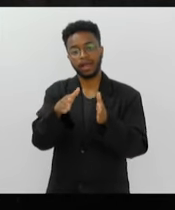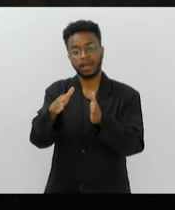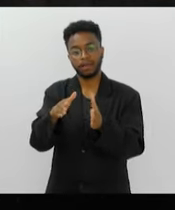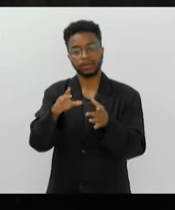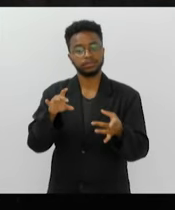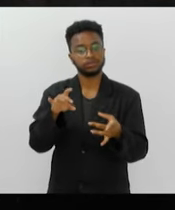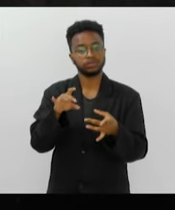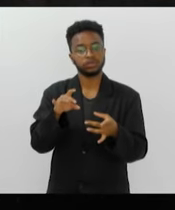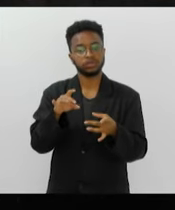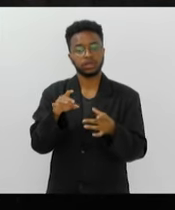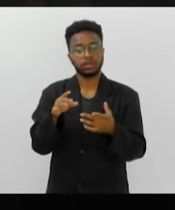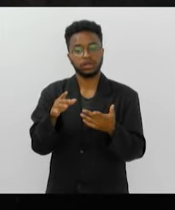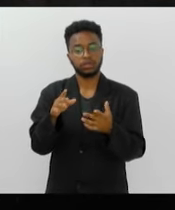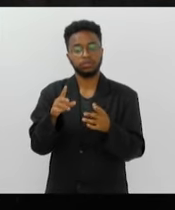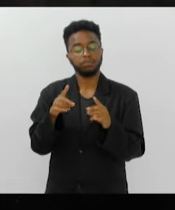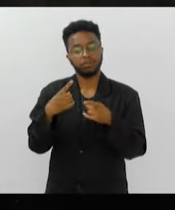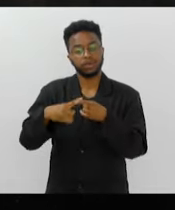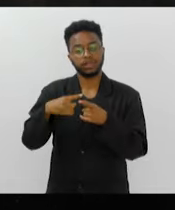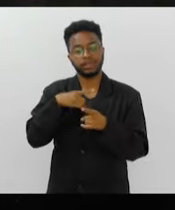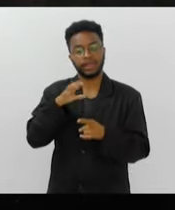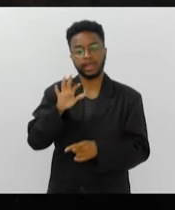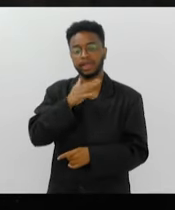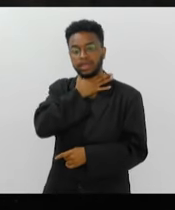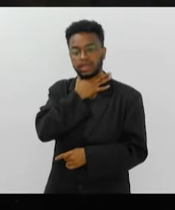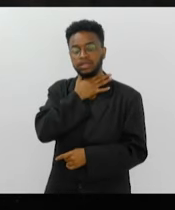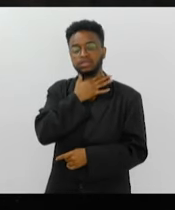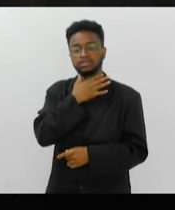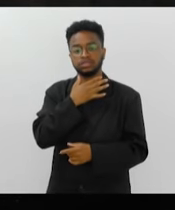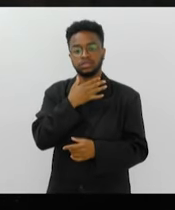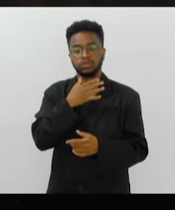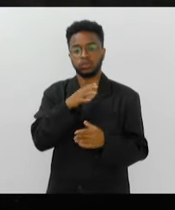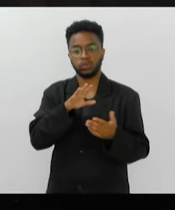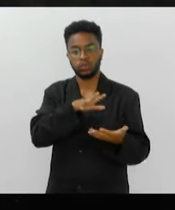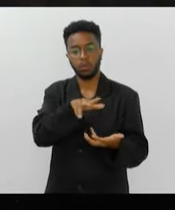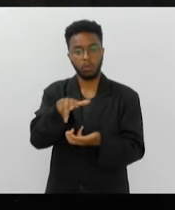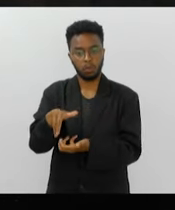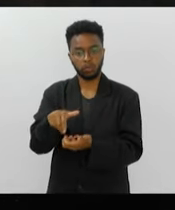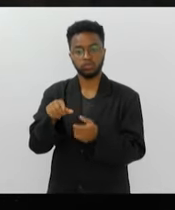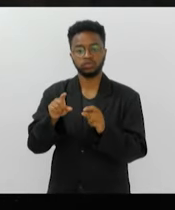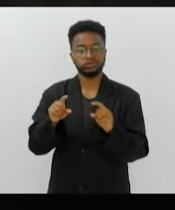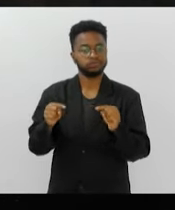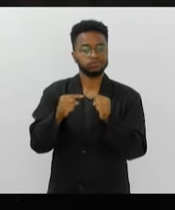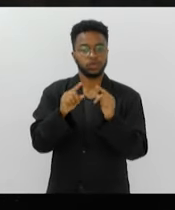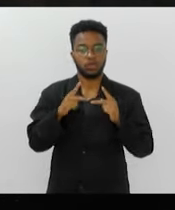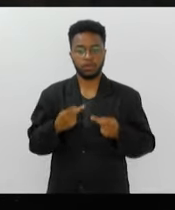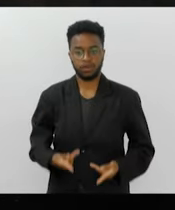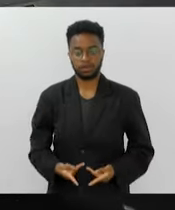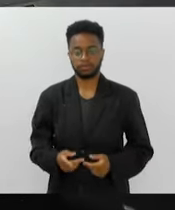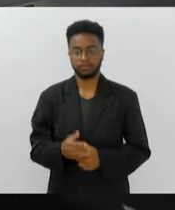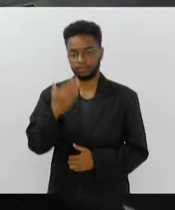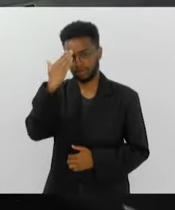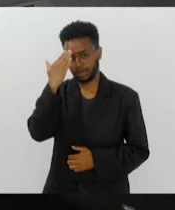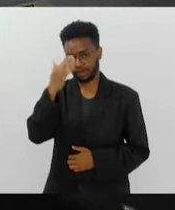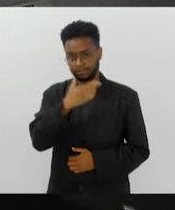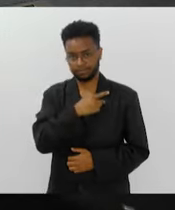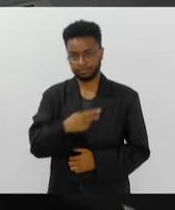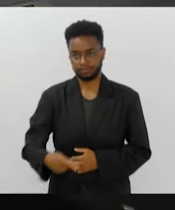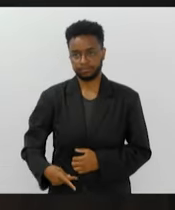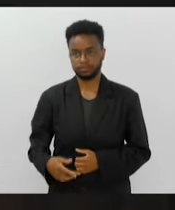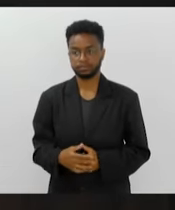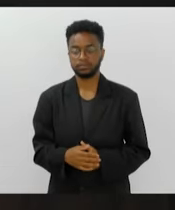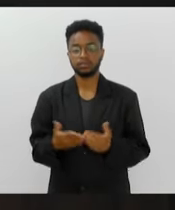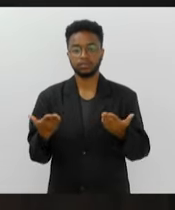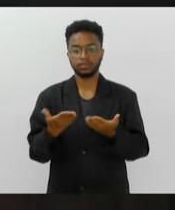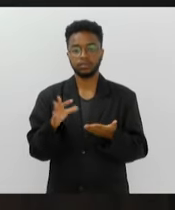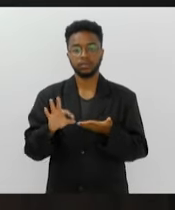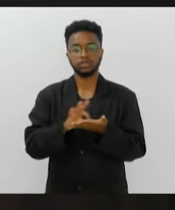essa crise humanitária mundial que nós estamos vivendo senhora Presidente Muito obrigado próxima